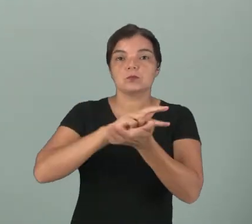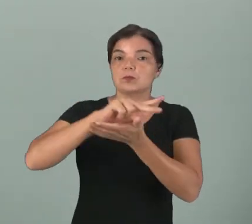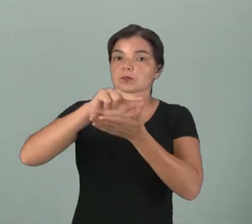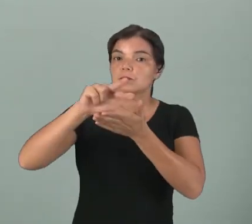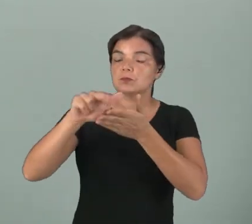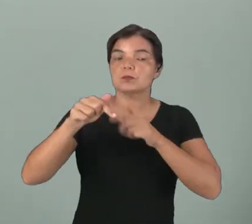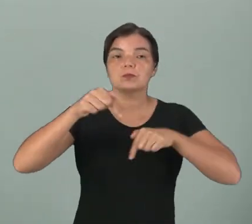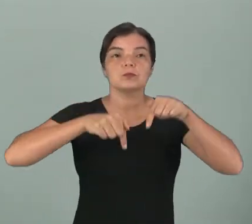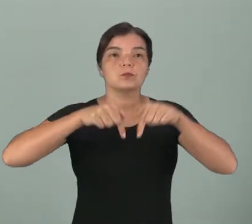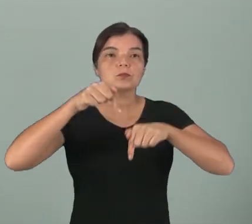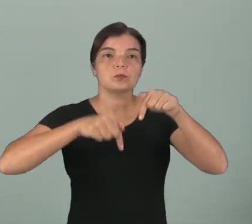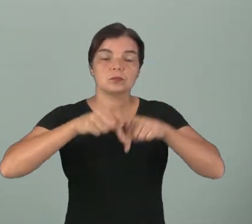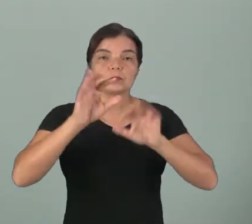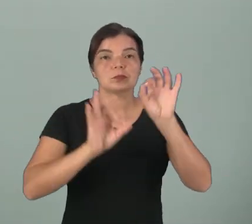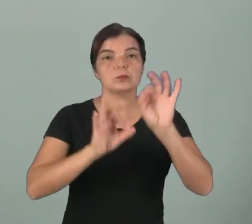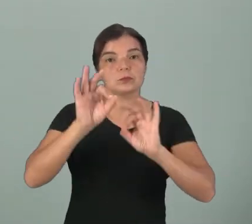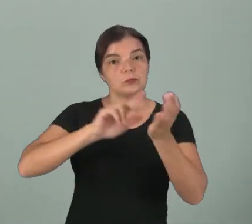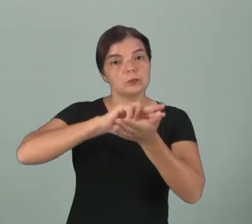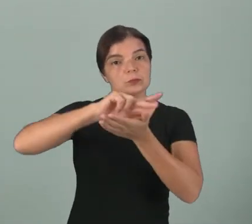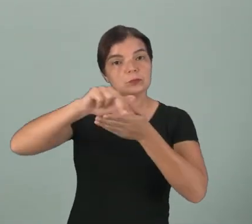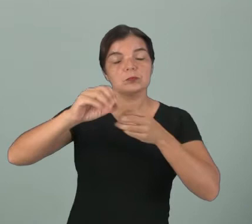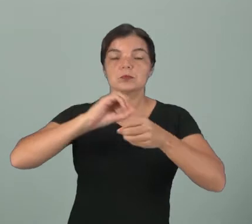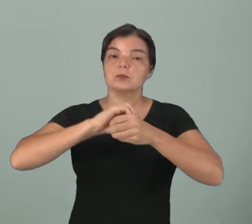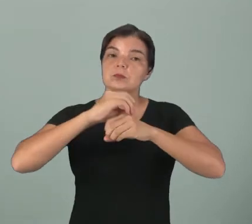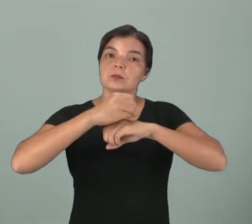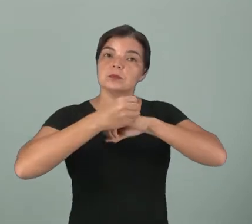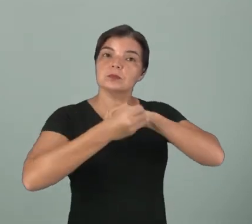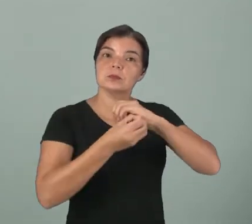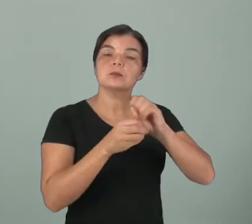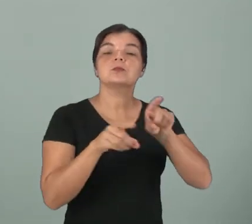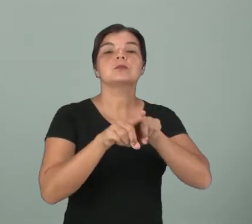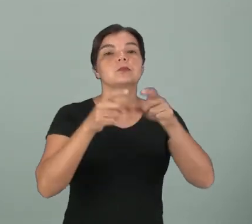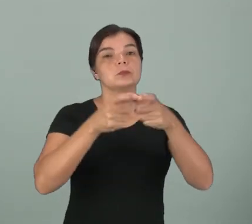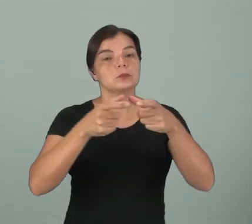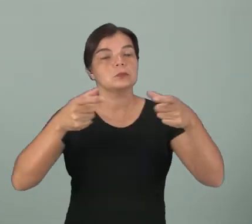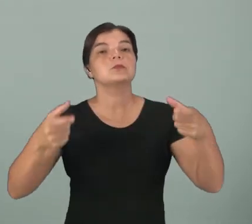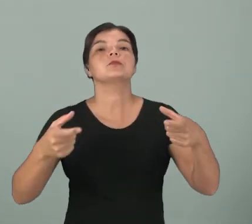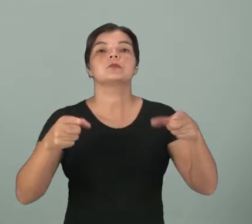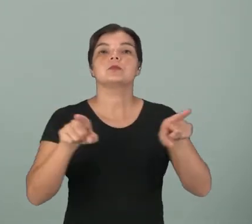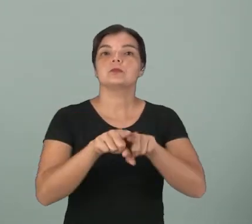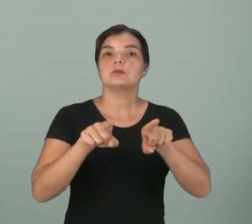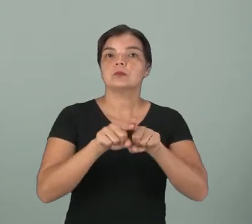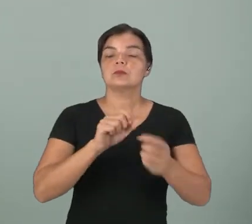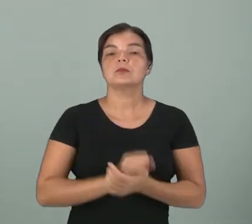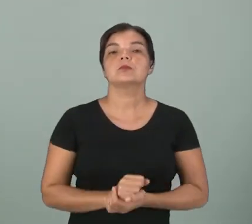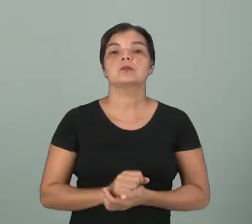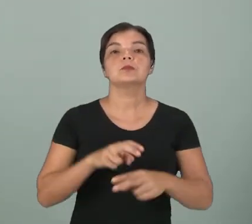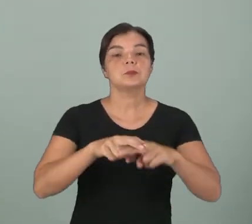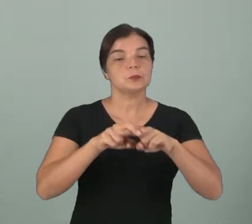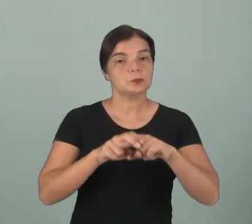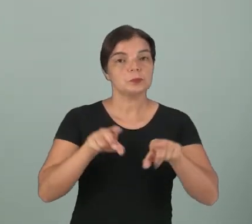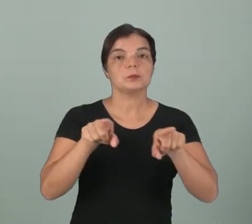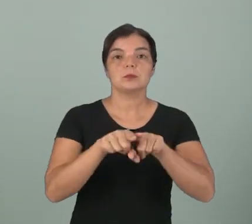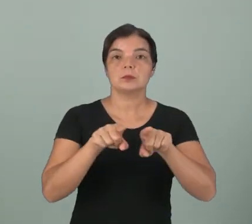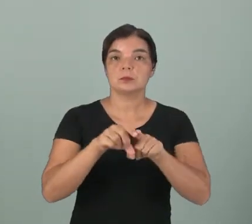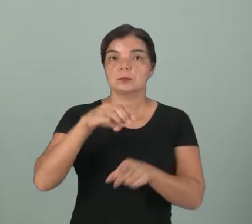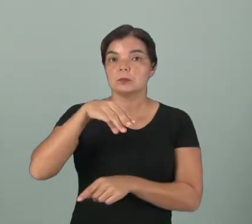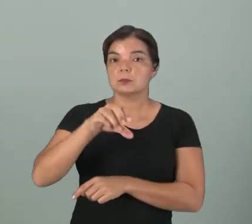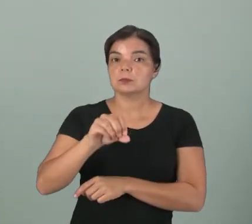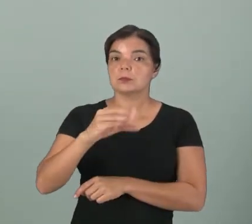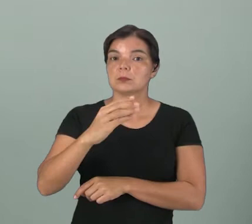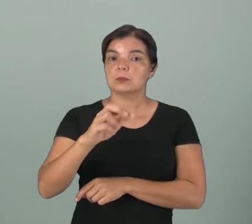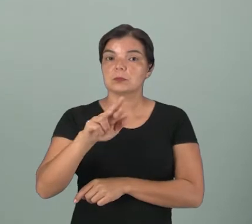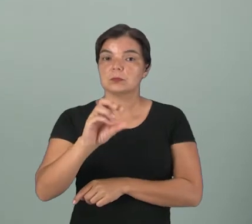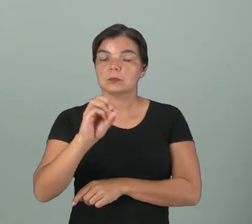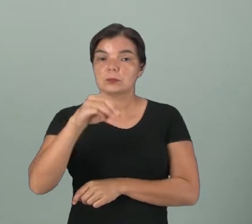de vários elementos químicos para formar várias moléculas e é bem maior por isso são chamadas de macro-moléculas biológicas